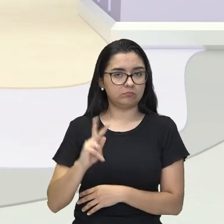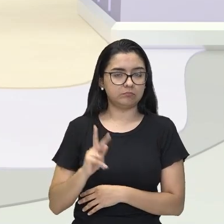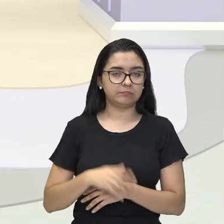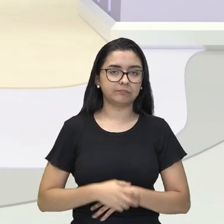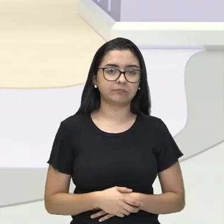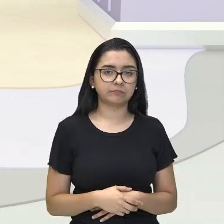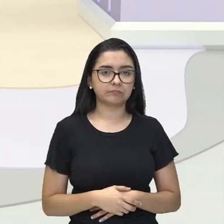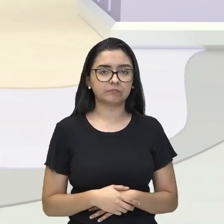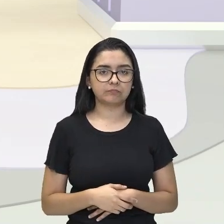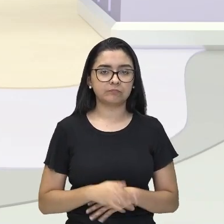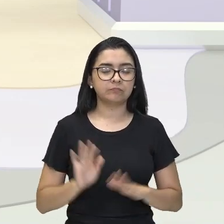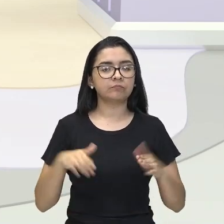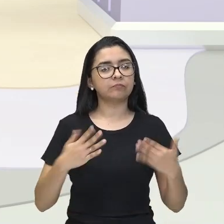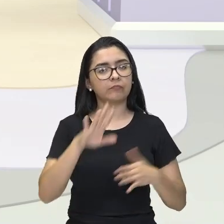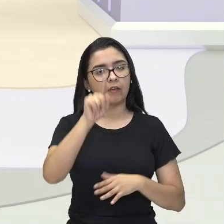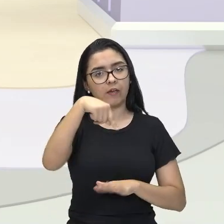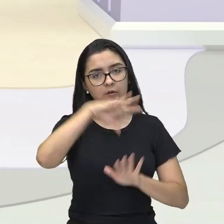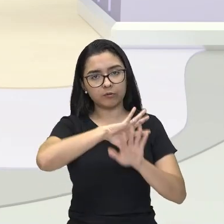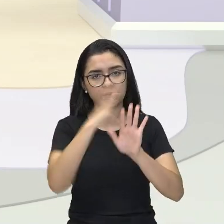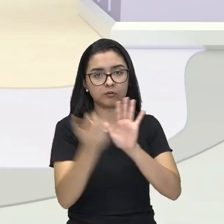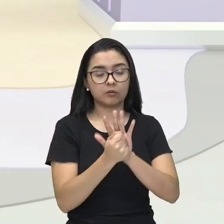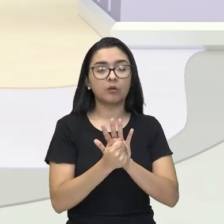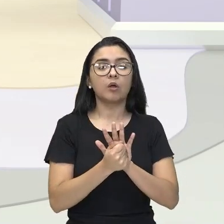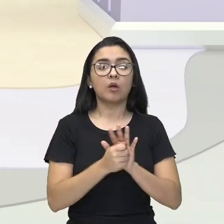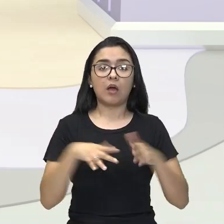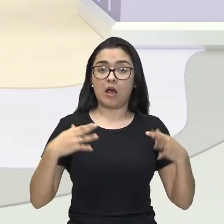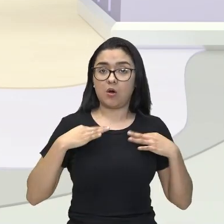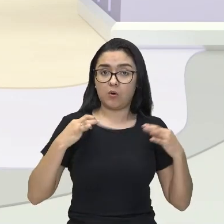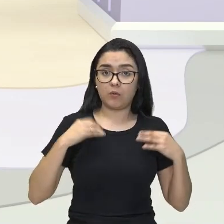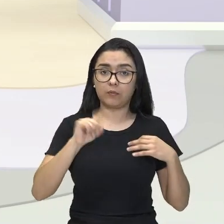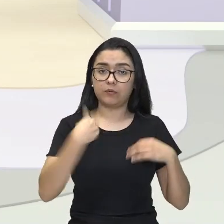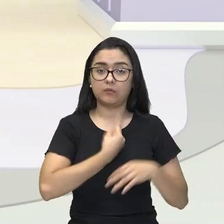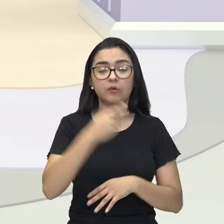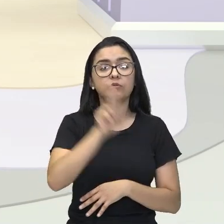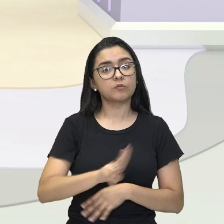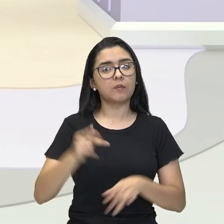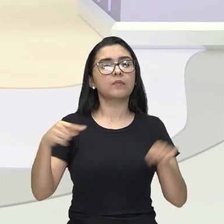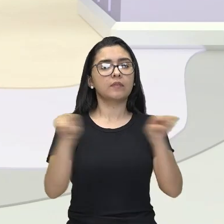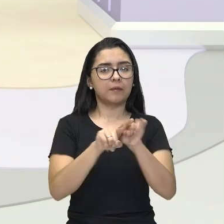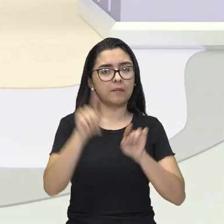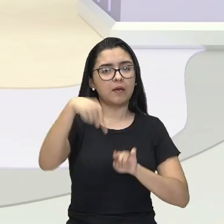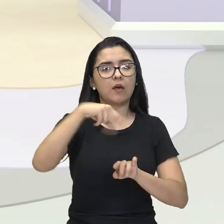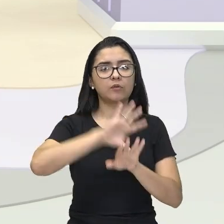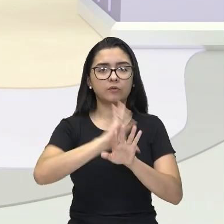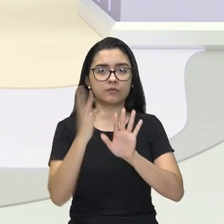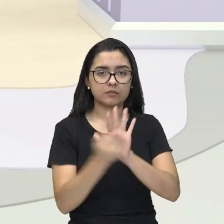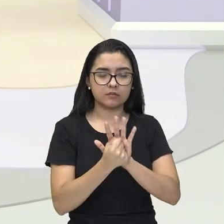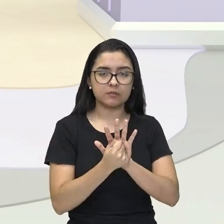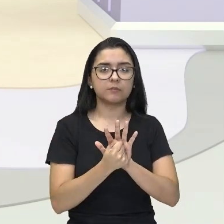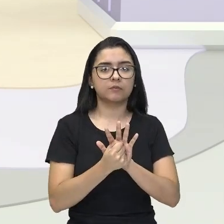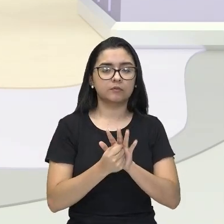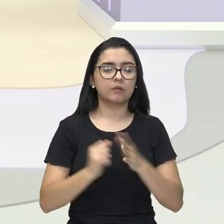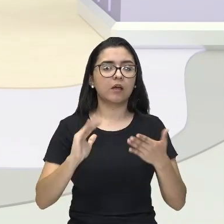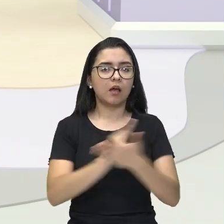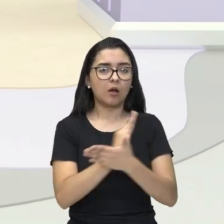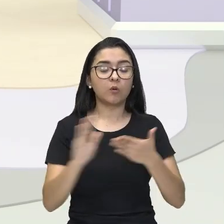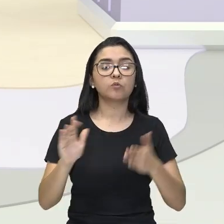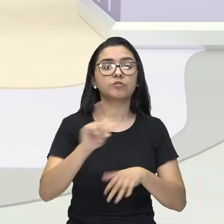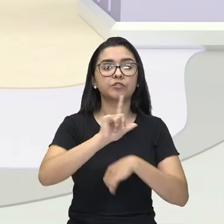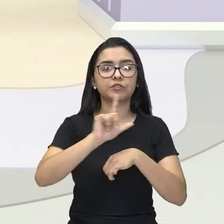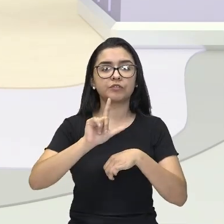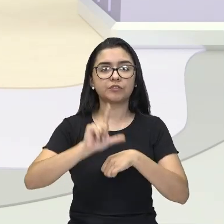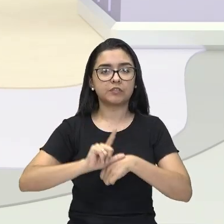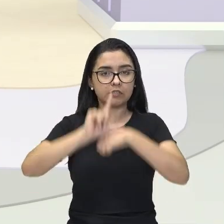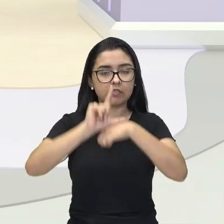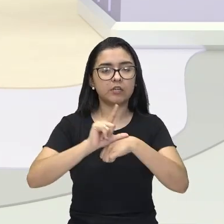uniforme, né? Então é um símbolo. O uniforme que nós usamos também é um símbolo, né? Alguns líderes